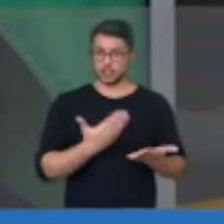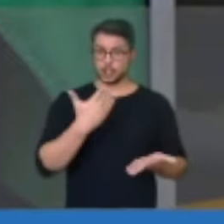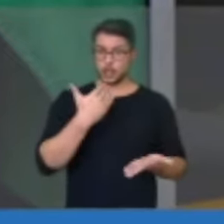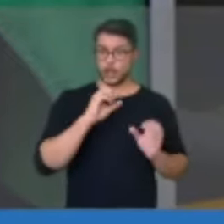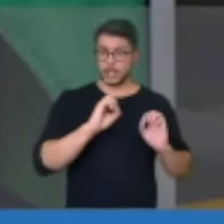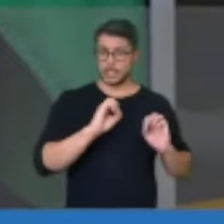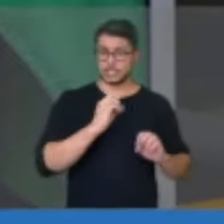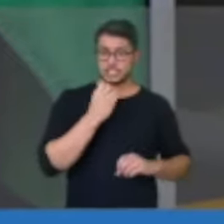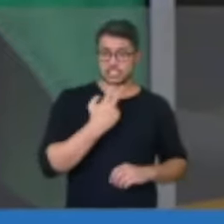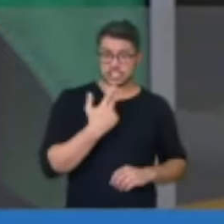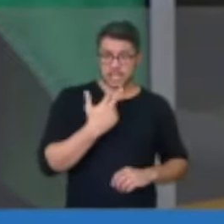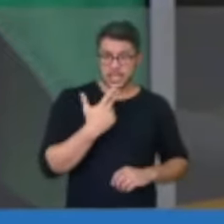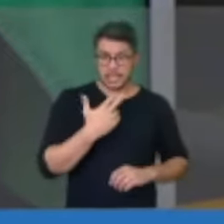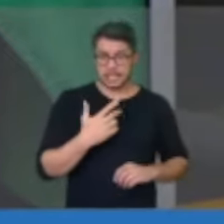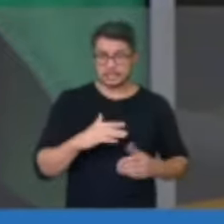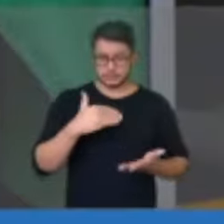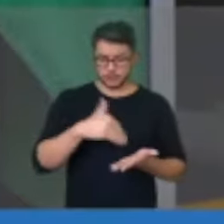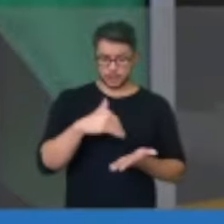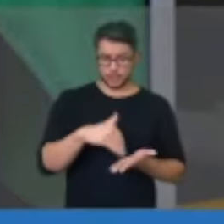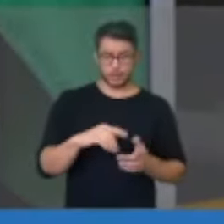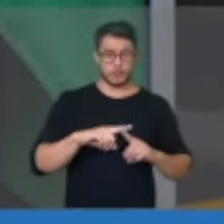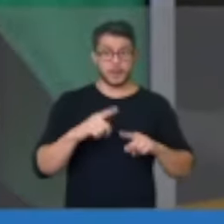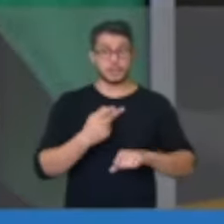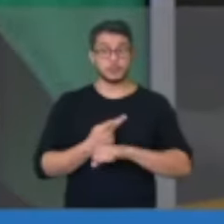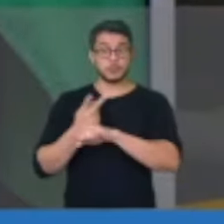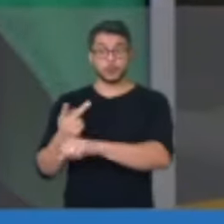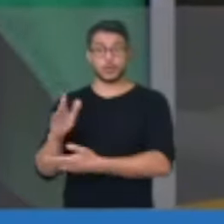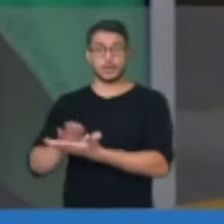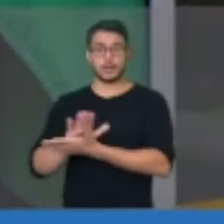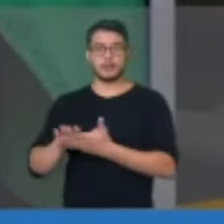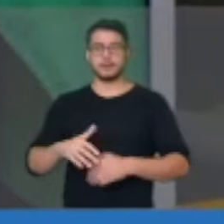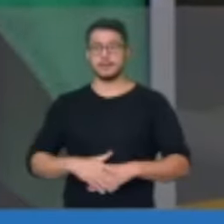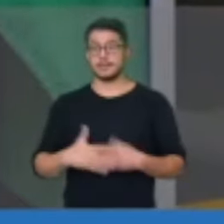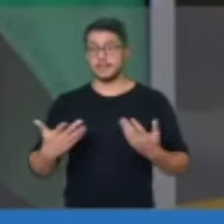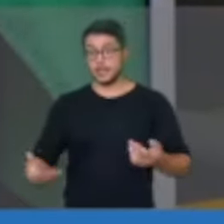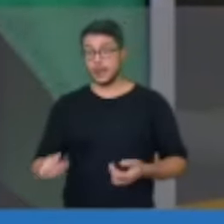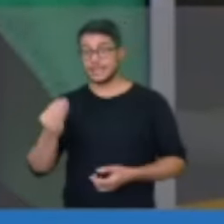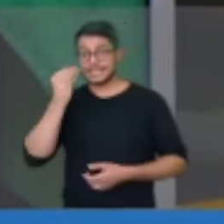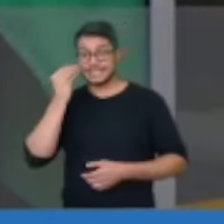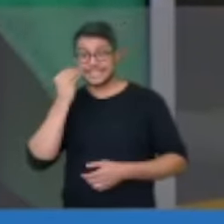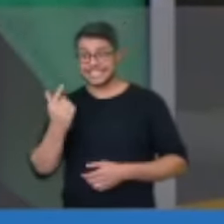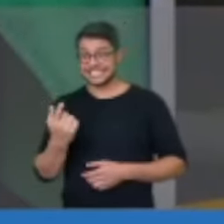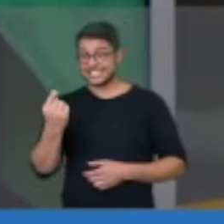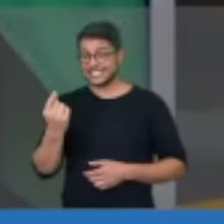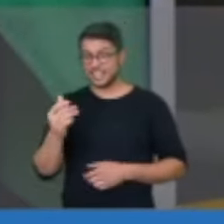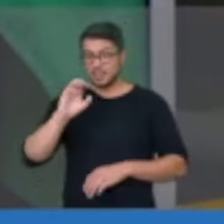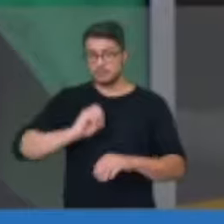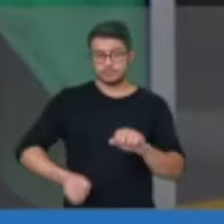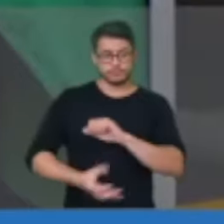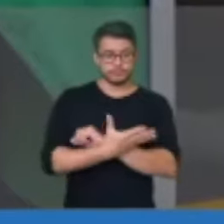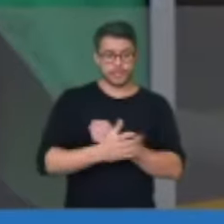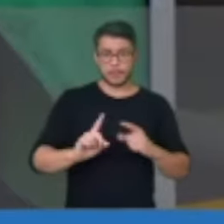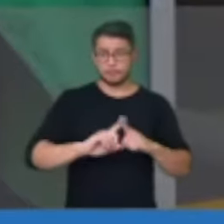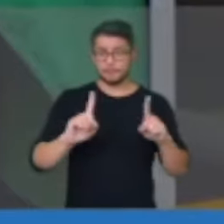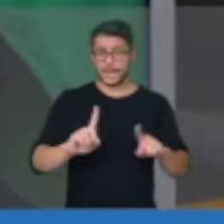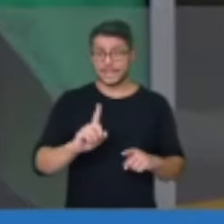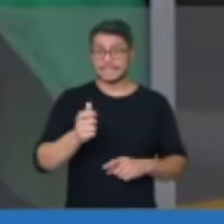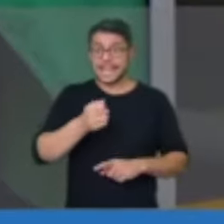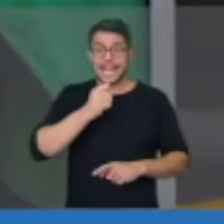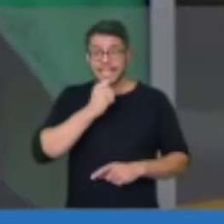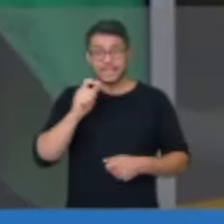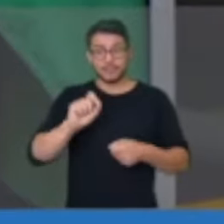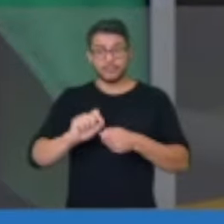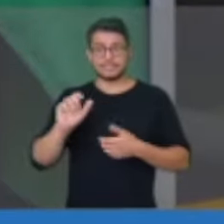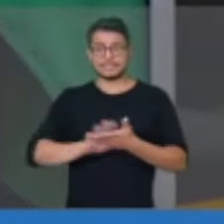que está virando. Porque eu ia desviar a emenda sem que era uma OICIP que não recebeu nada de dinheiro público. Olha a narrativa que